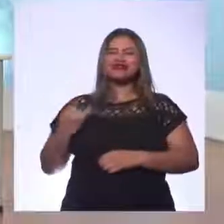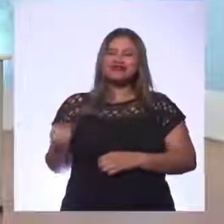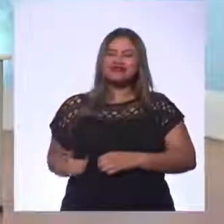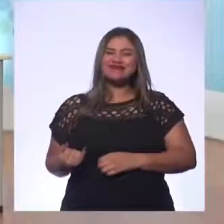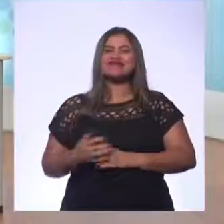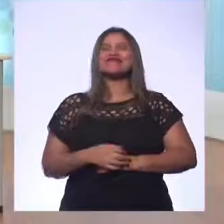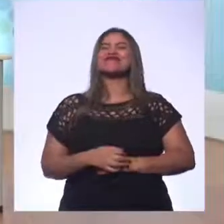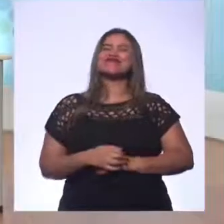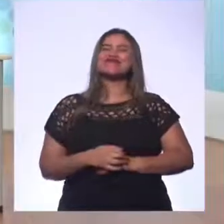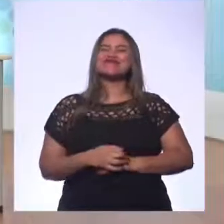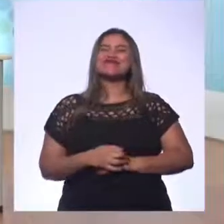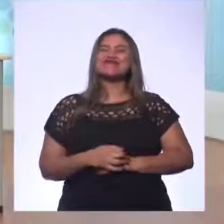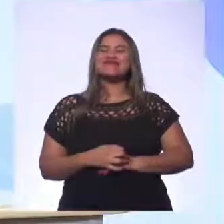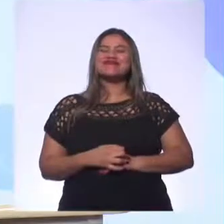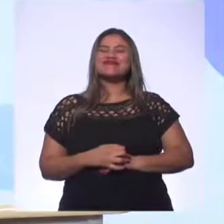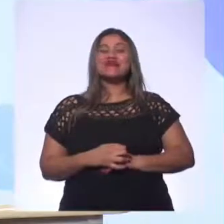Jennifer.